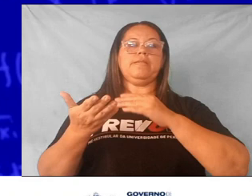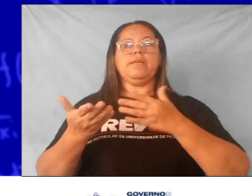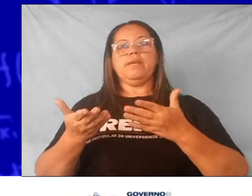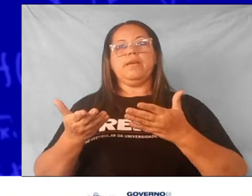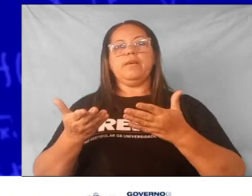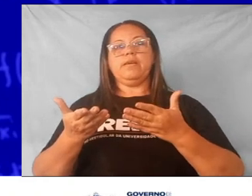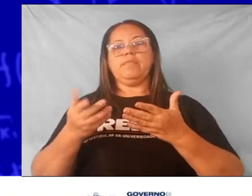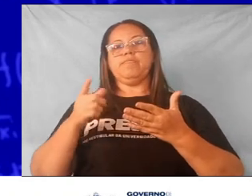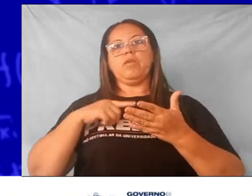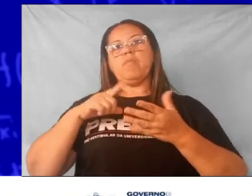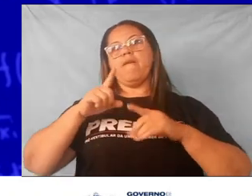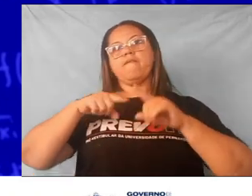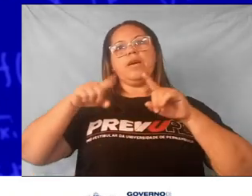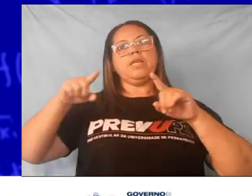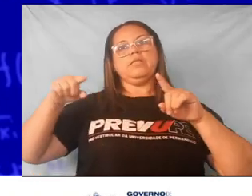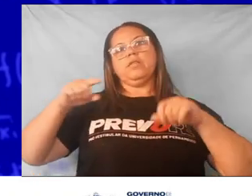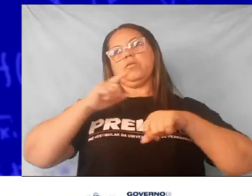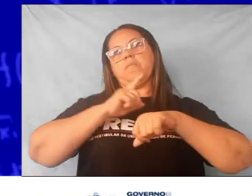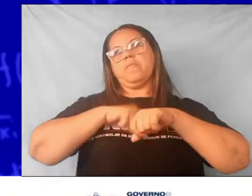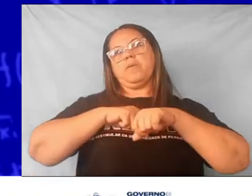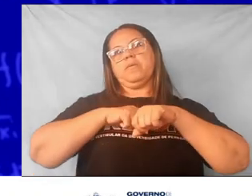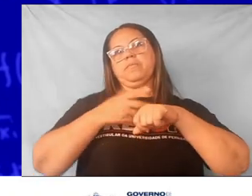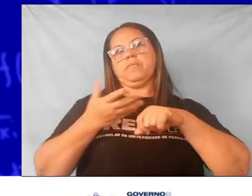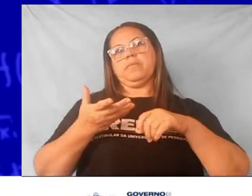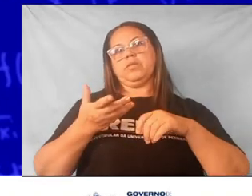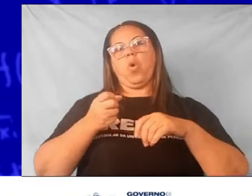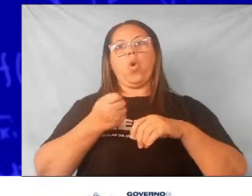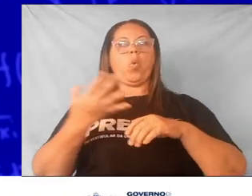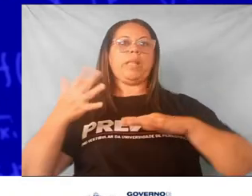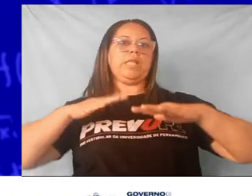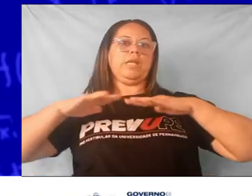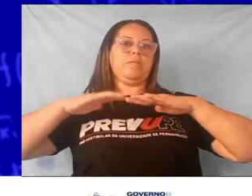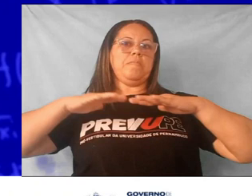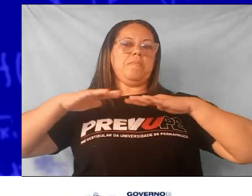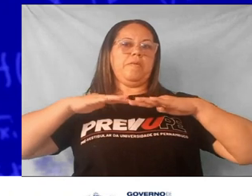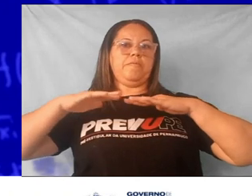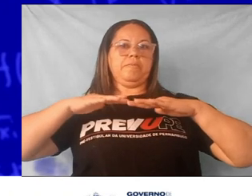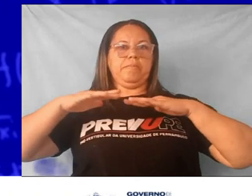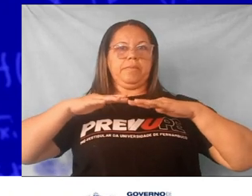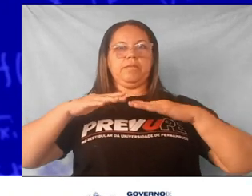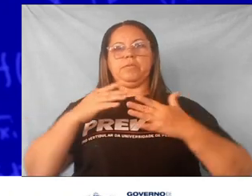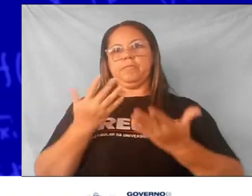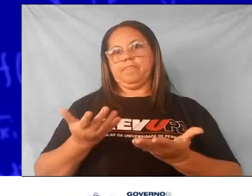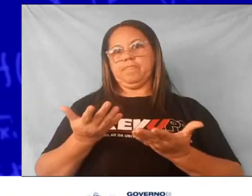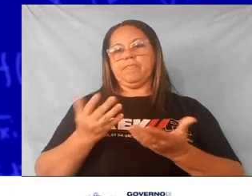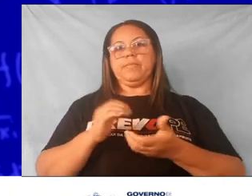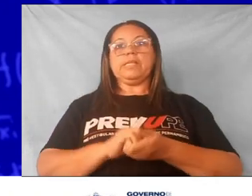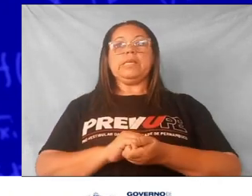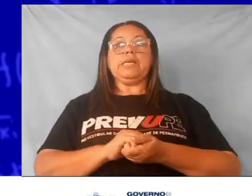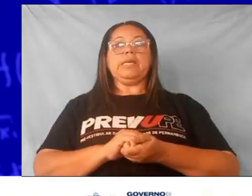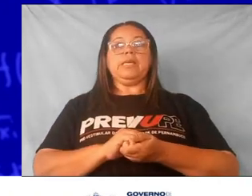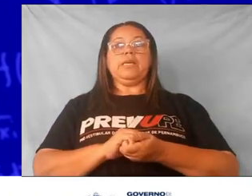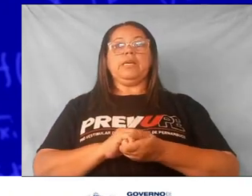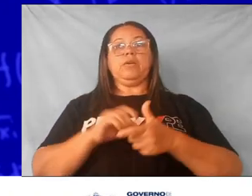produzam uma variação do momento ou quantidade de movimento daquele conjunto. Em um